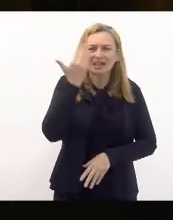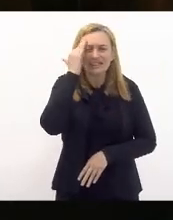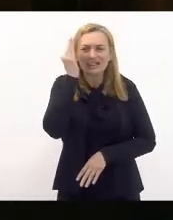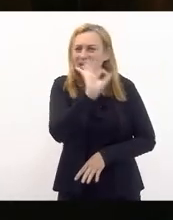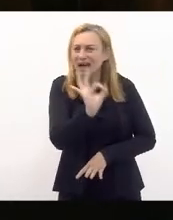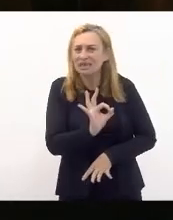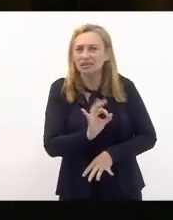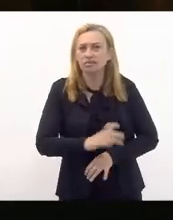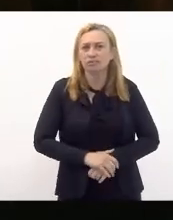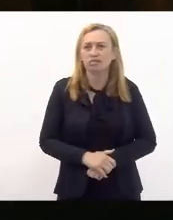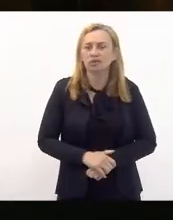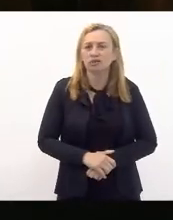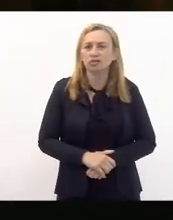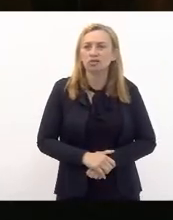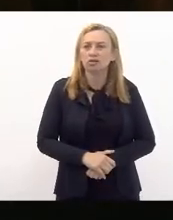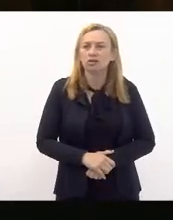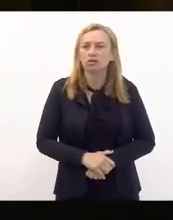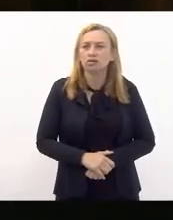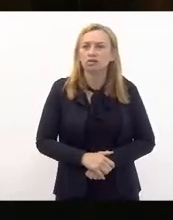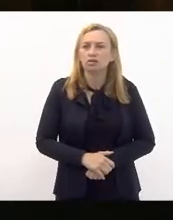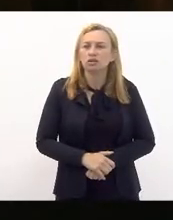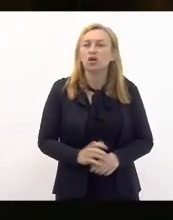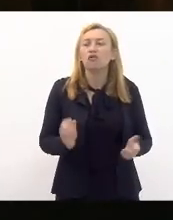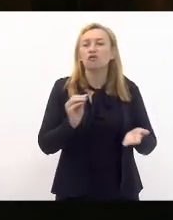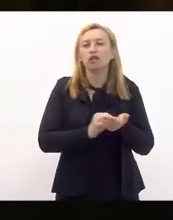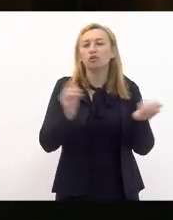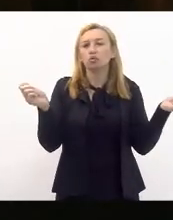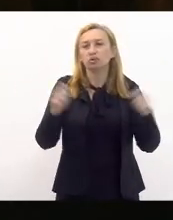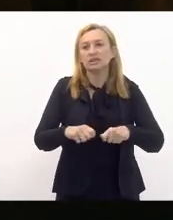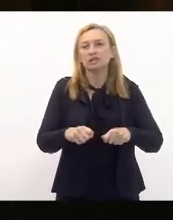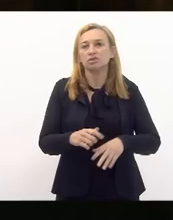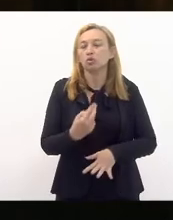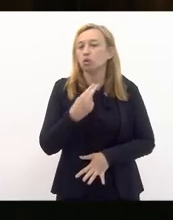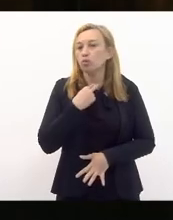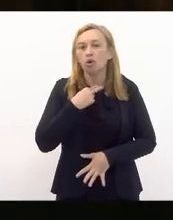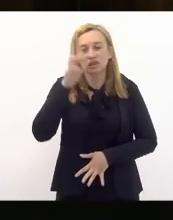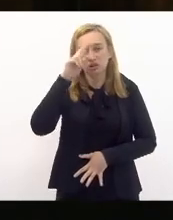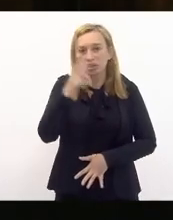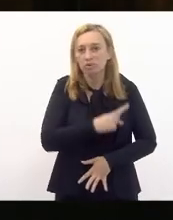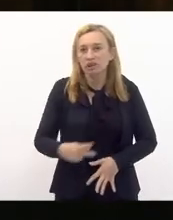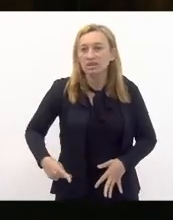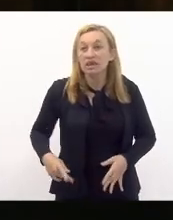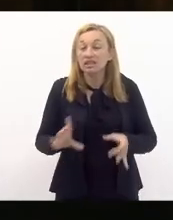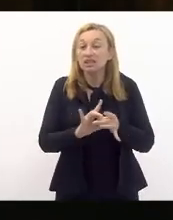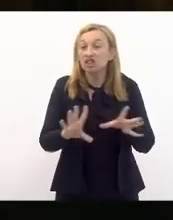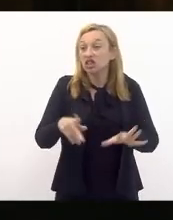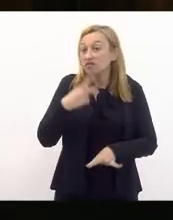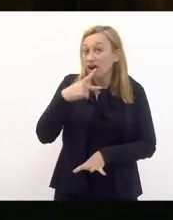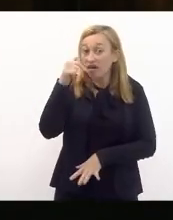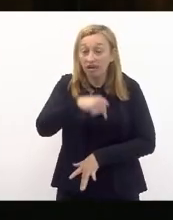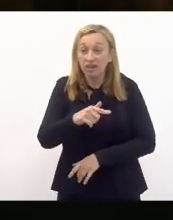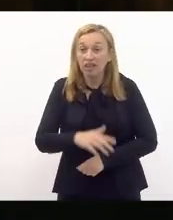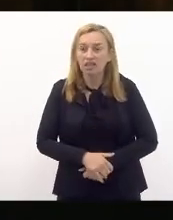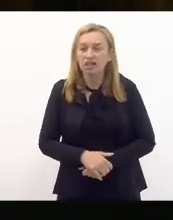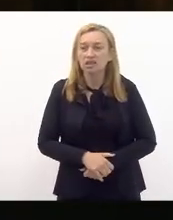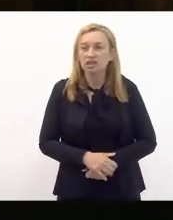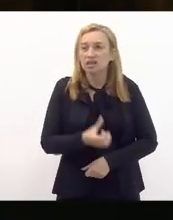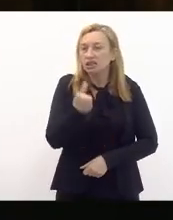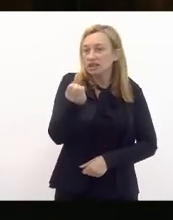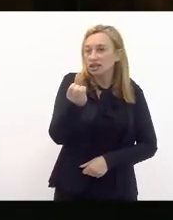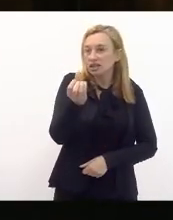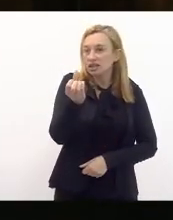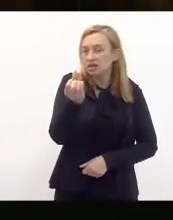compreender tamanha incompetência eu não posso senhora Presidente deixar de citar aqui os